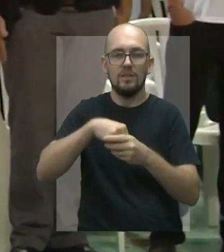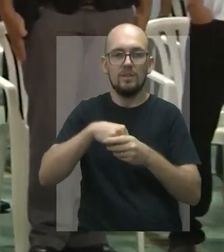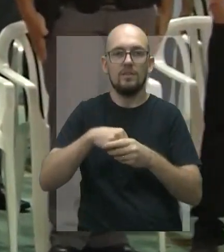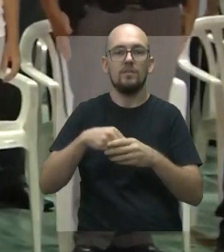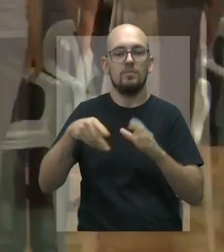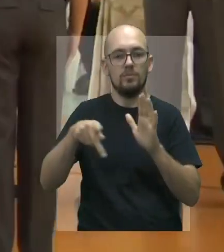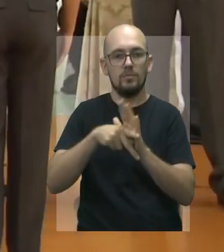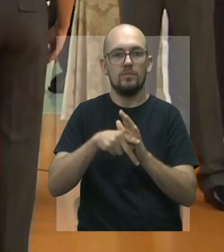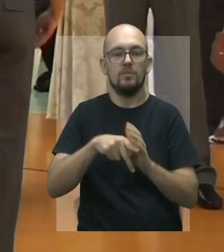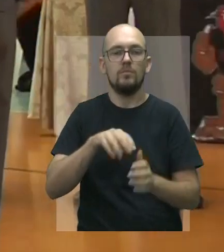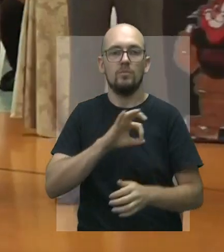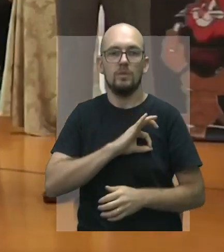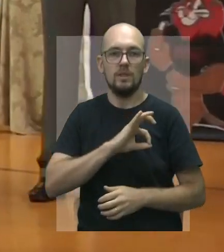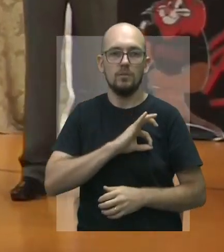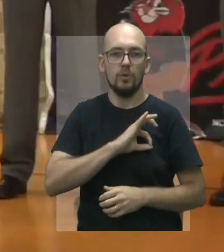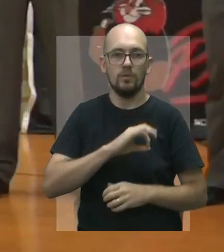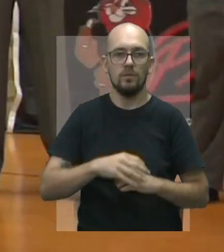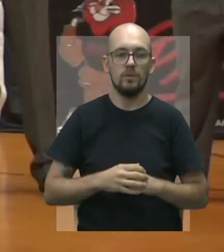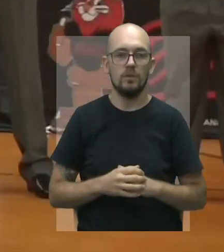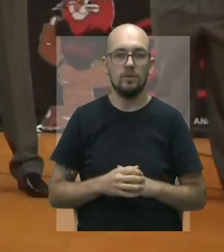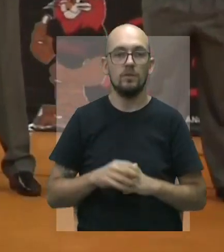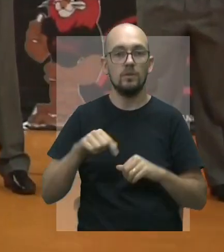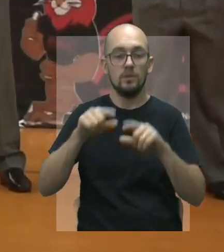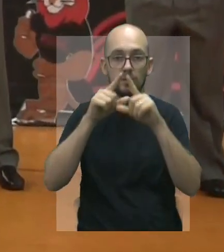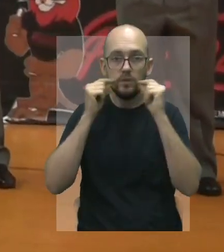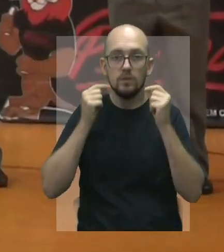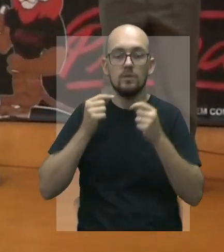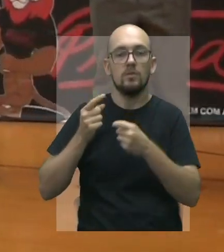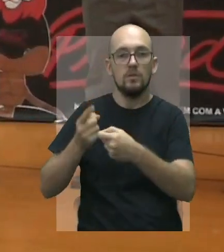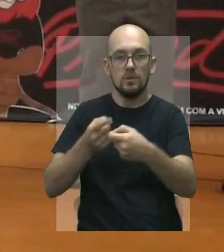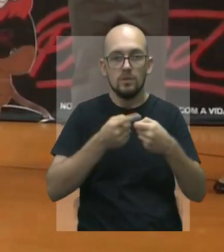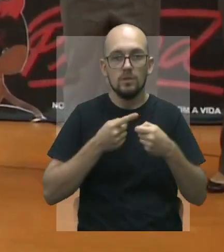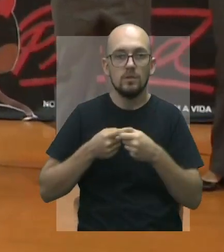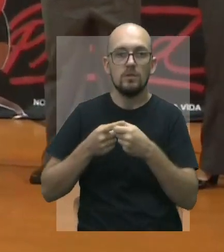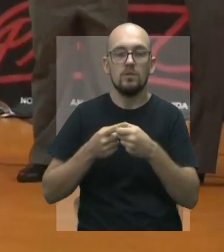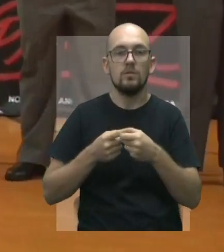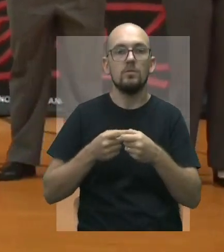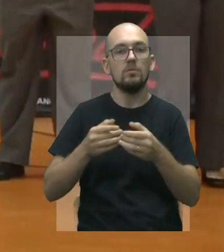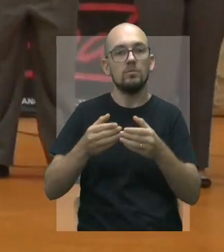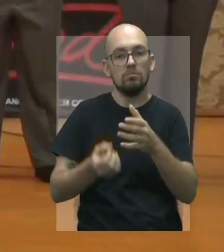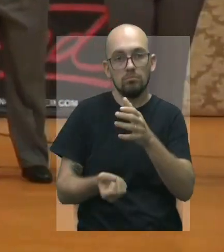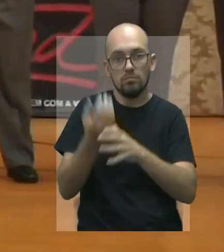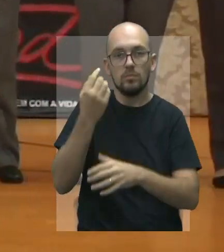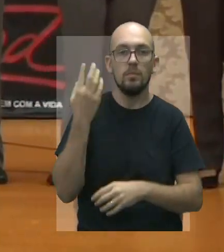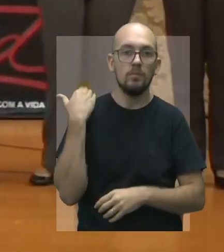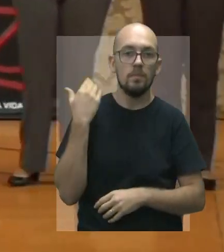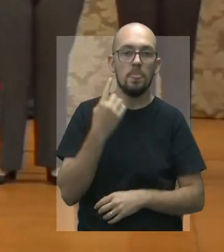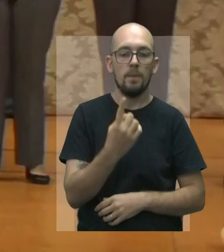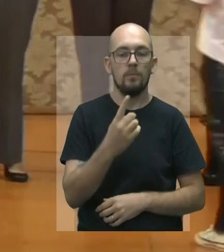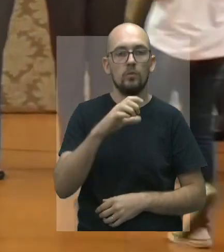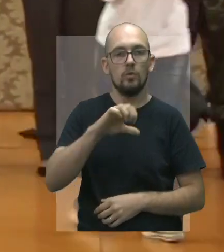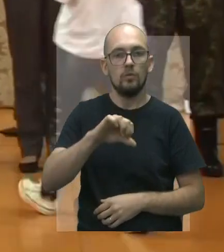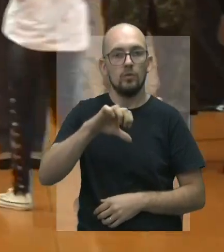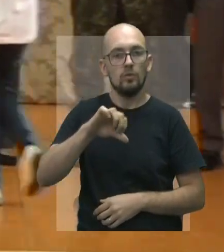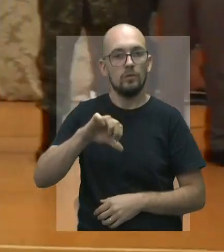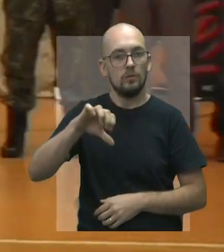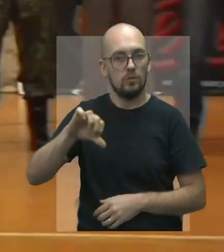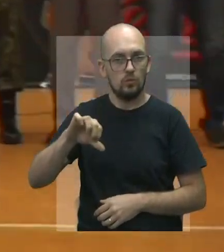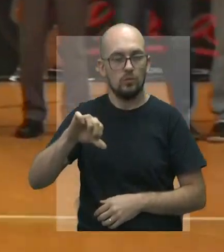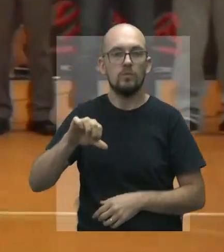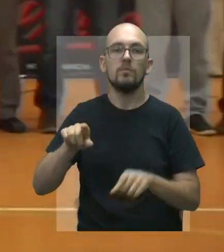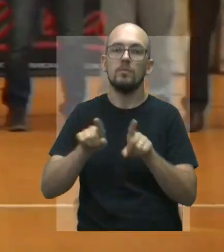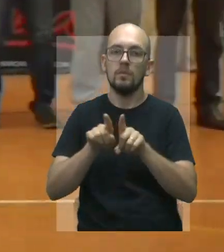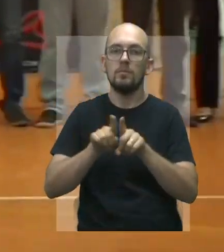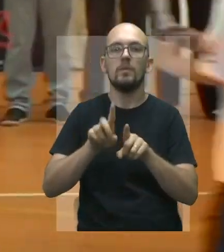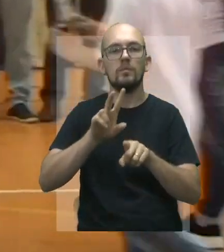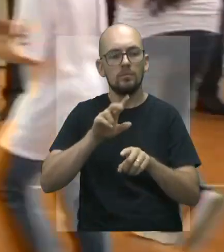Militar do Interior. Em Jaú e região, o programa foi implantado em 1999 e desde então foram instruídas